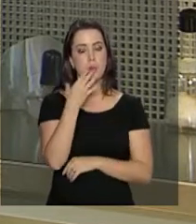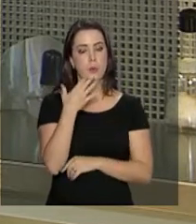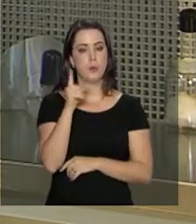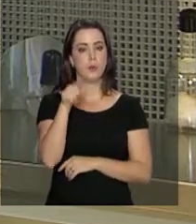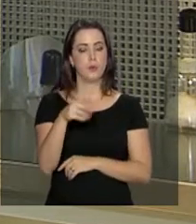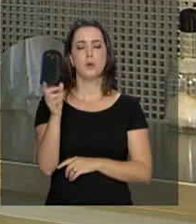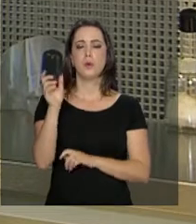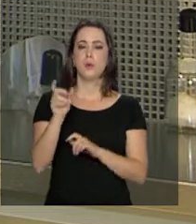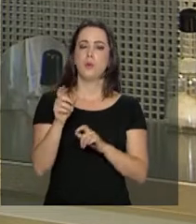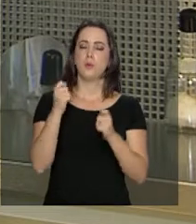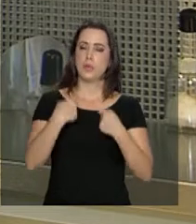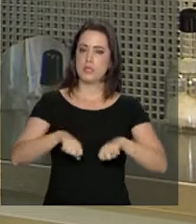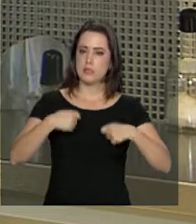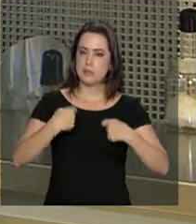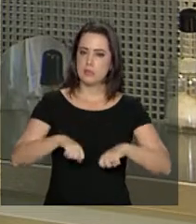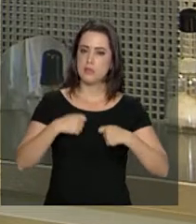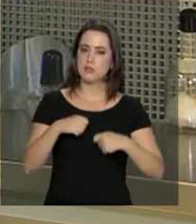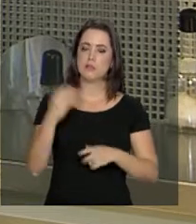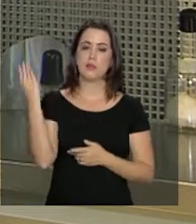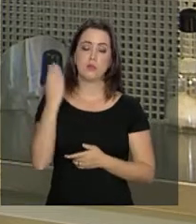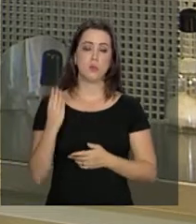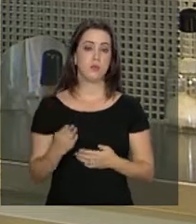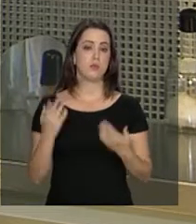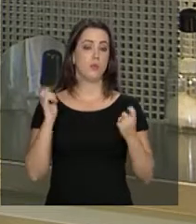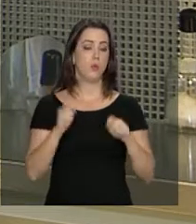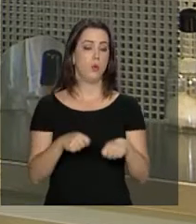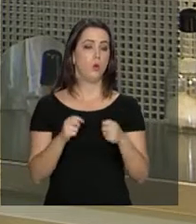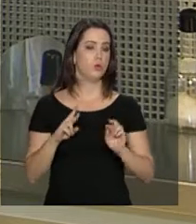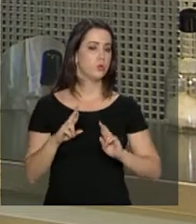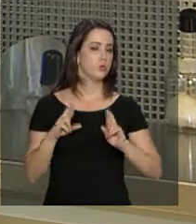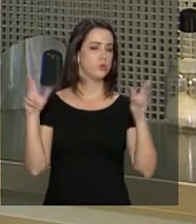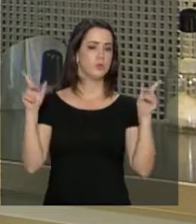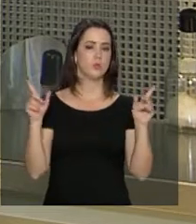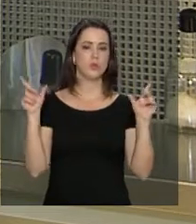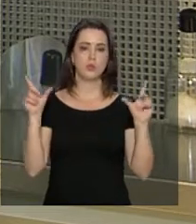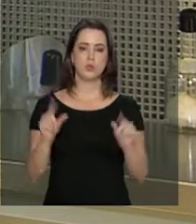quer, é um produto que pode fazer o diferencial, reduzir perdas, né?